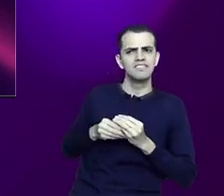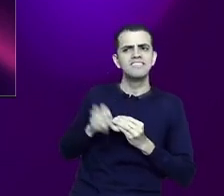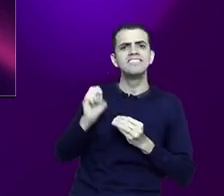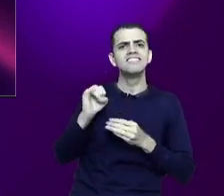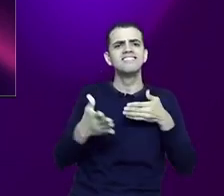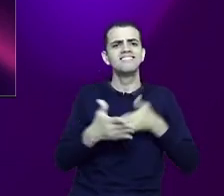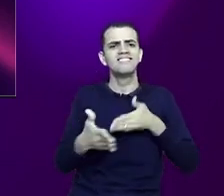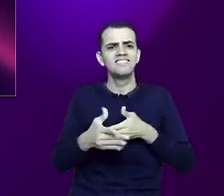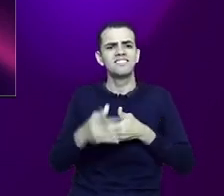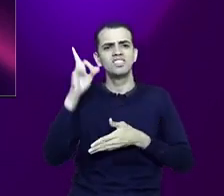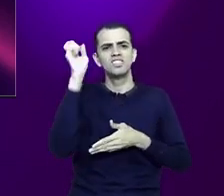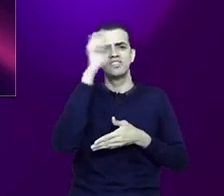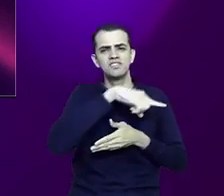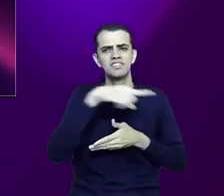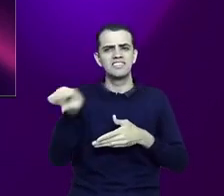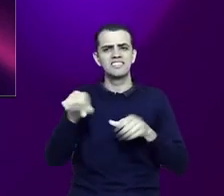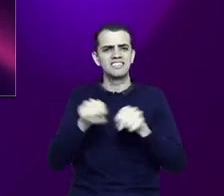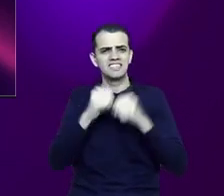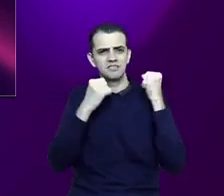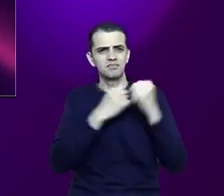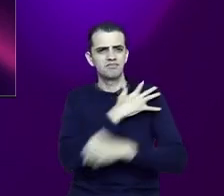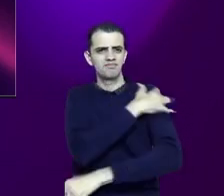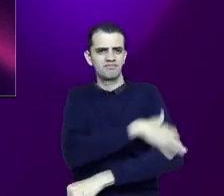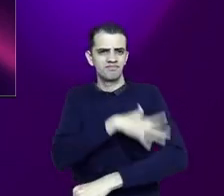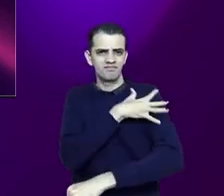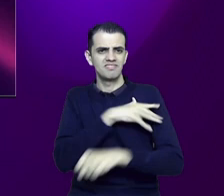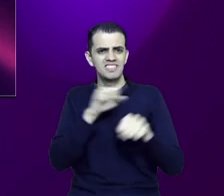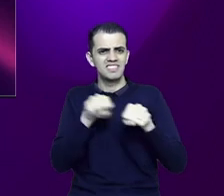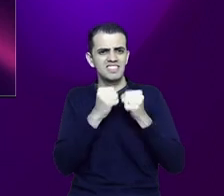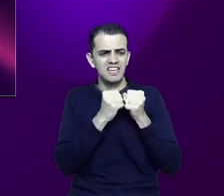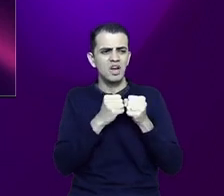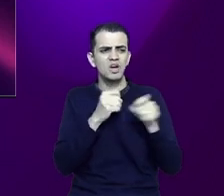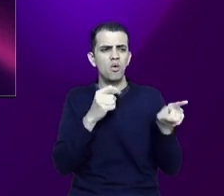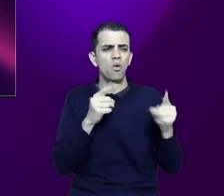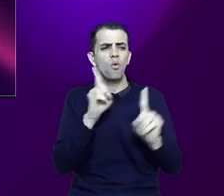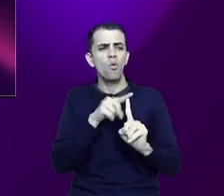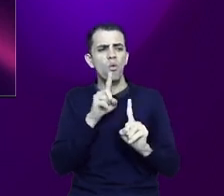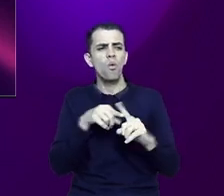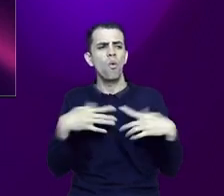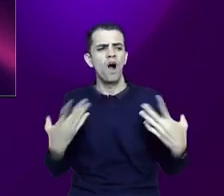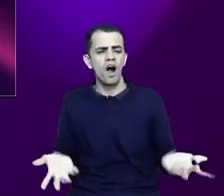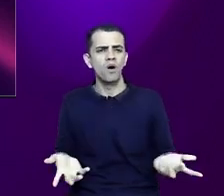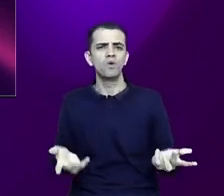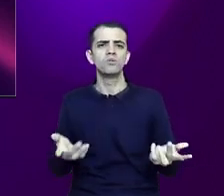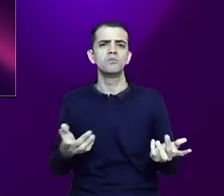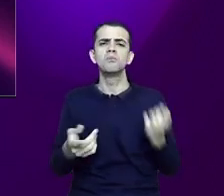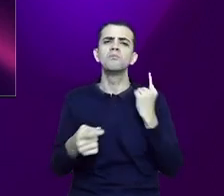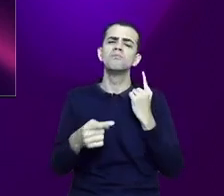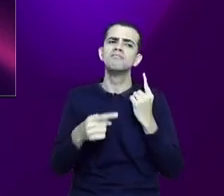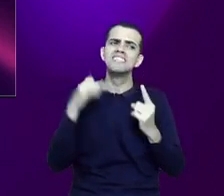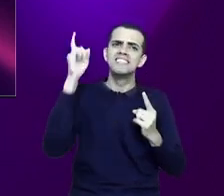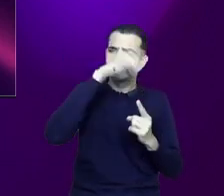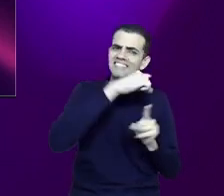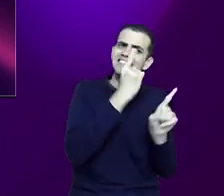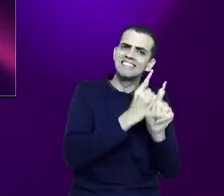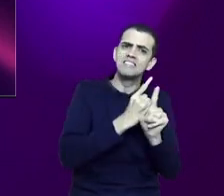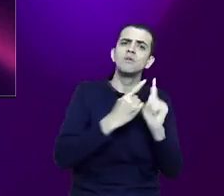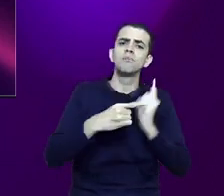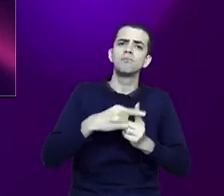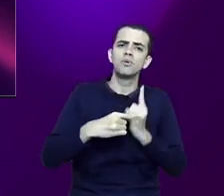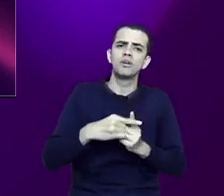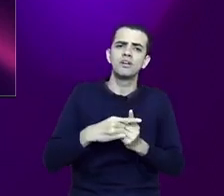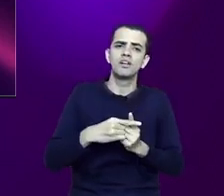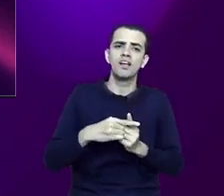em classificar as fraturas da região proximal do úmero, elas estão relacionadas ao padrão, ou seja, a classificação que